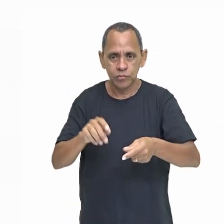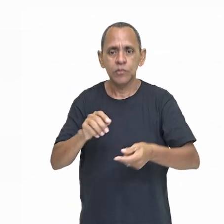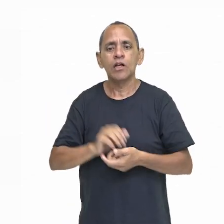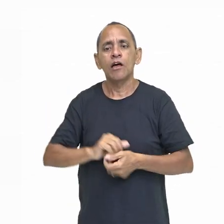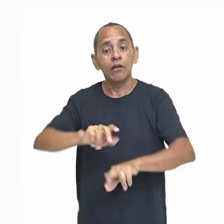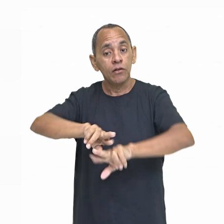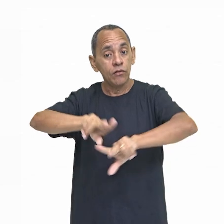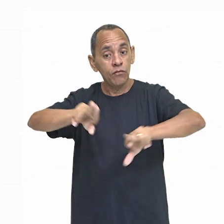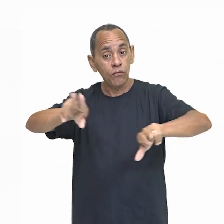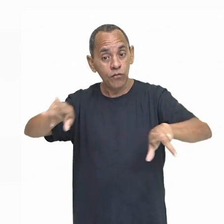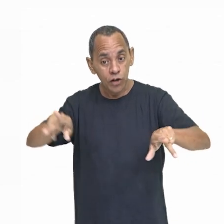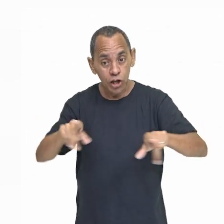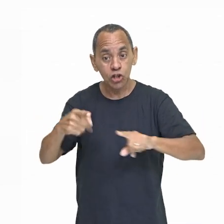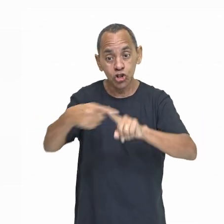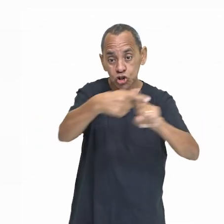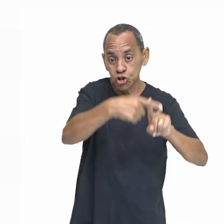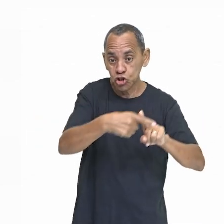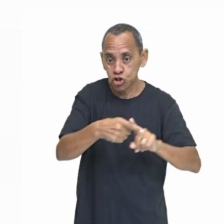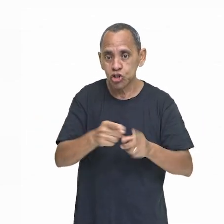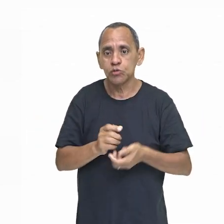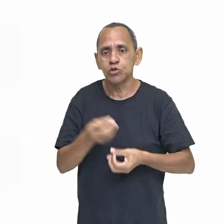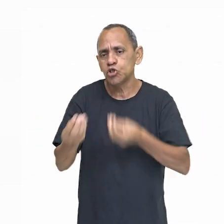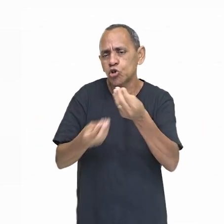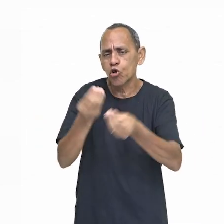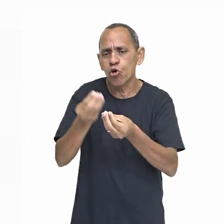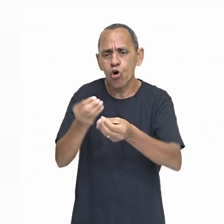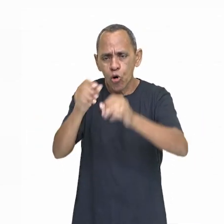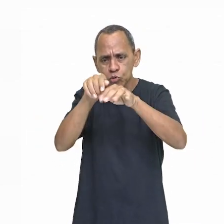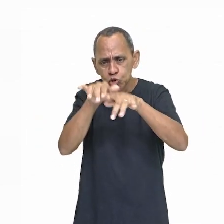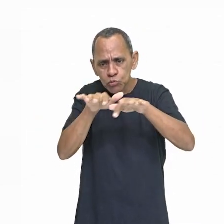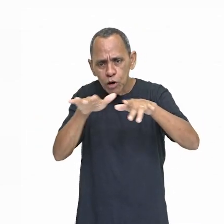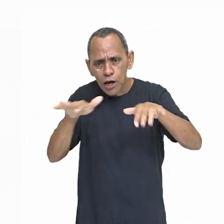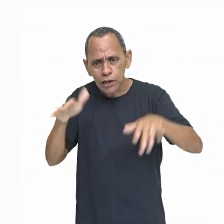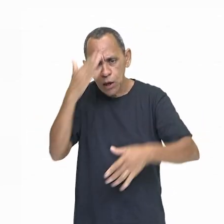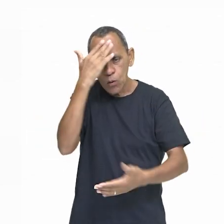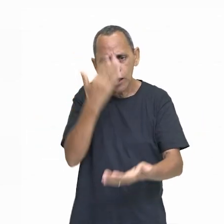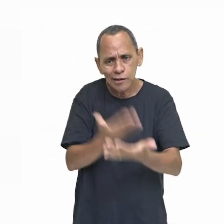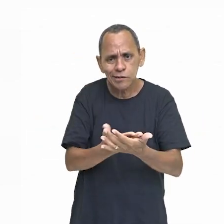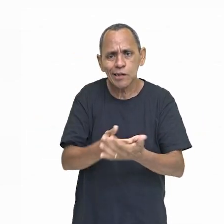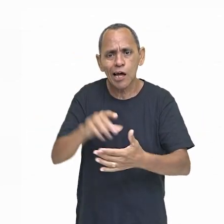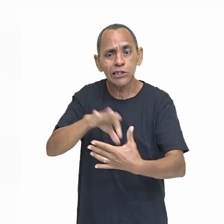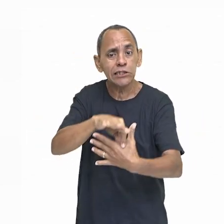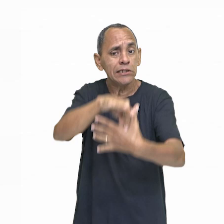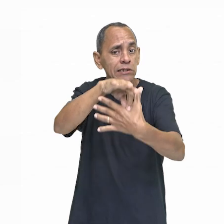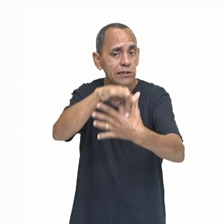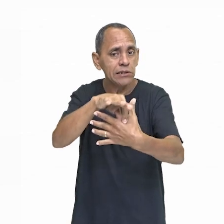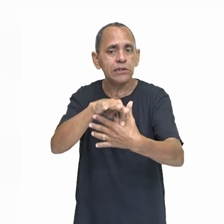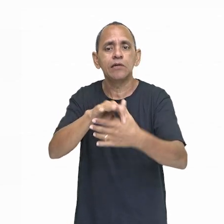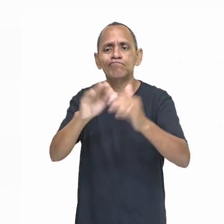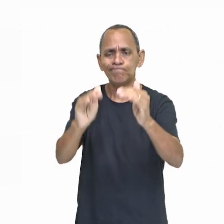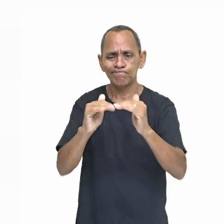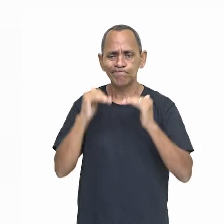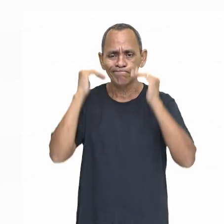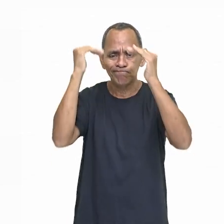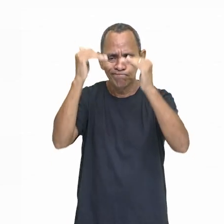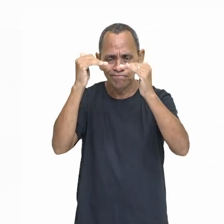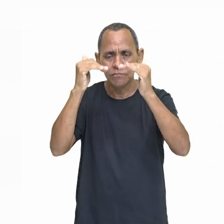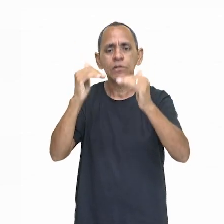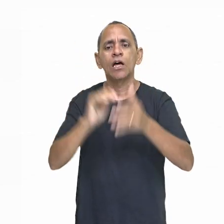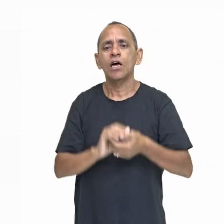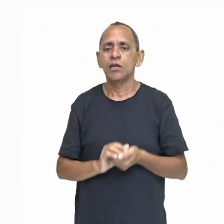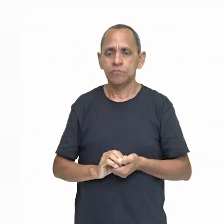de propagar a crença em um líder acima de qualquer outro